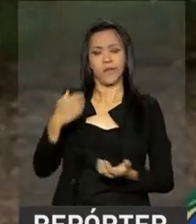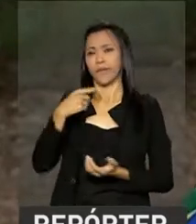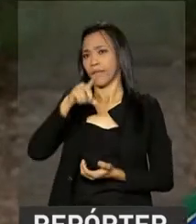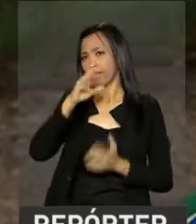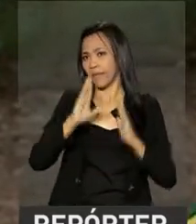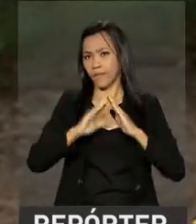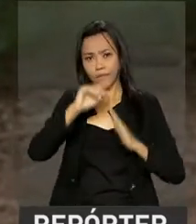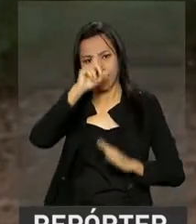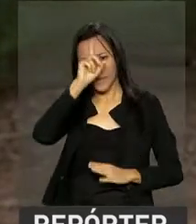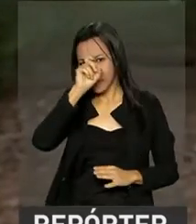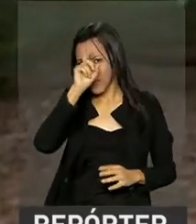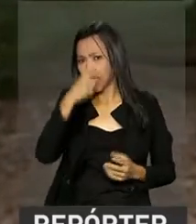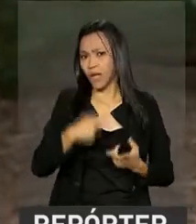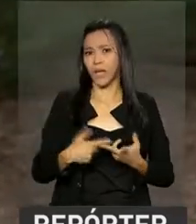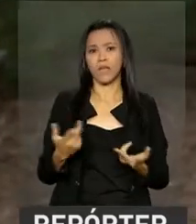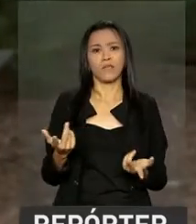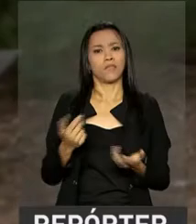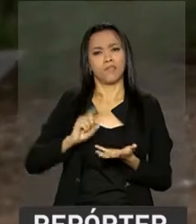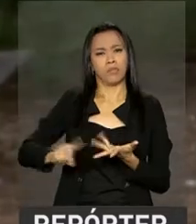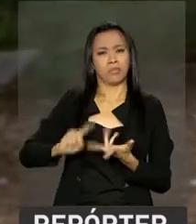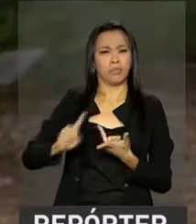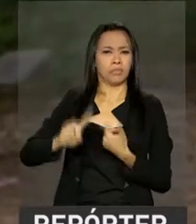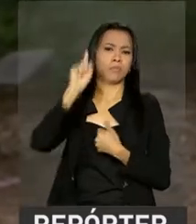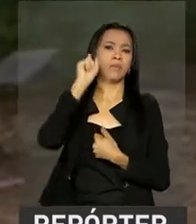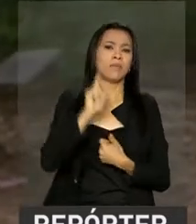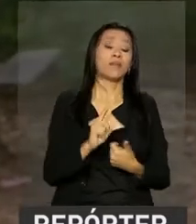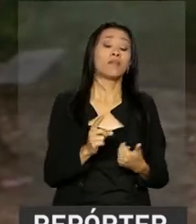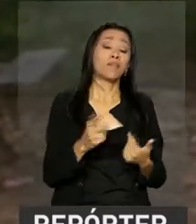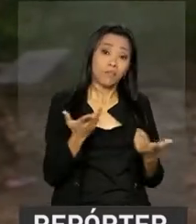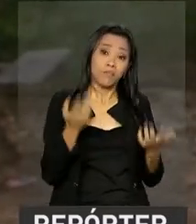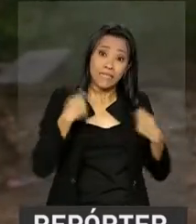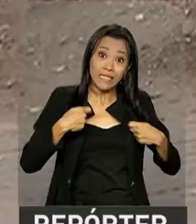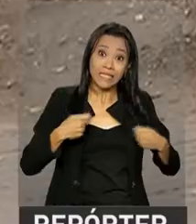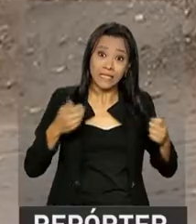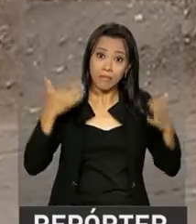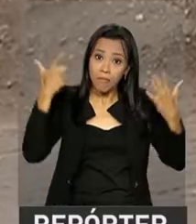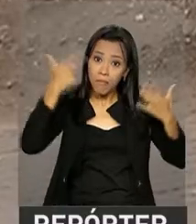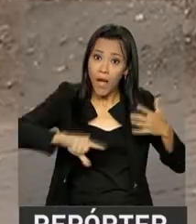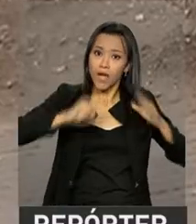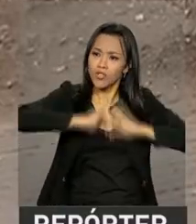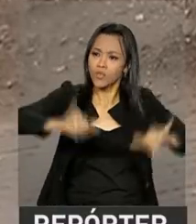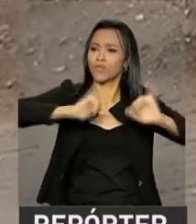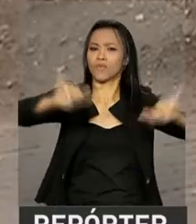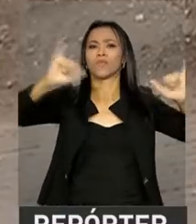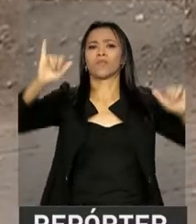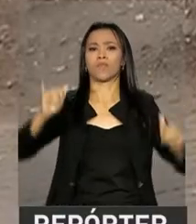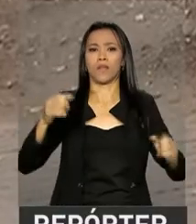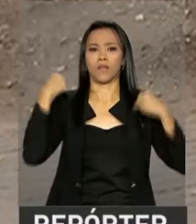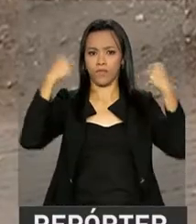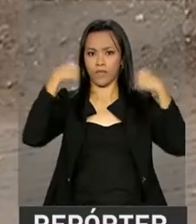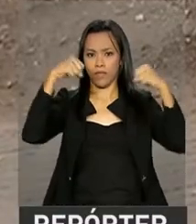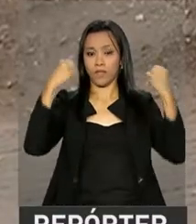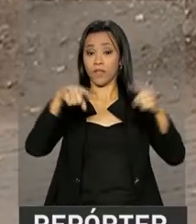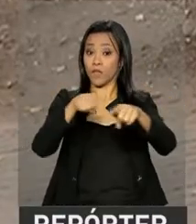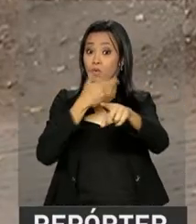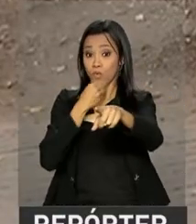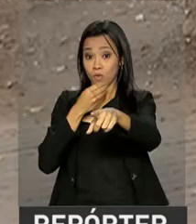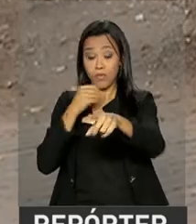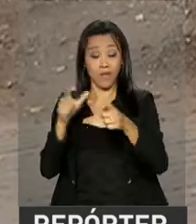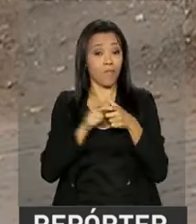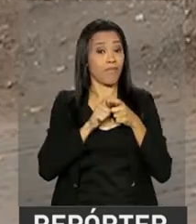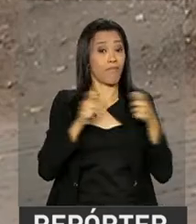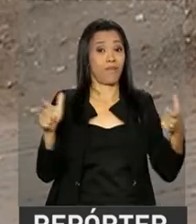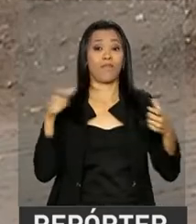saúde acho que deveria ser bem mais é divulgado na pesquisa mostra ainda que os homens são quem mais pratica